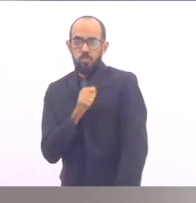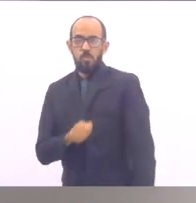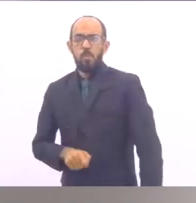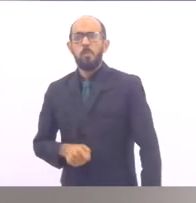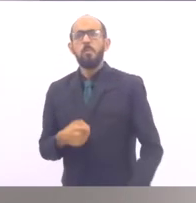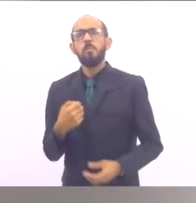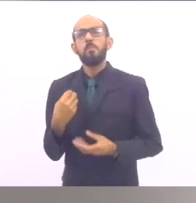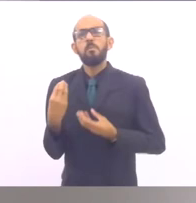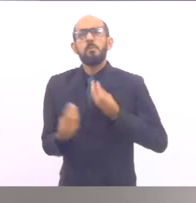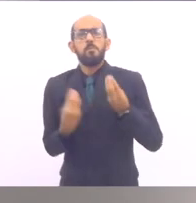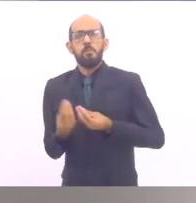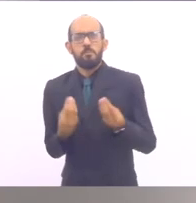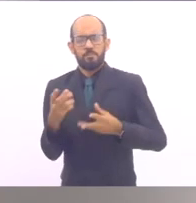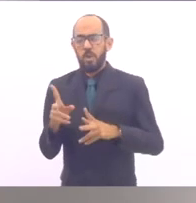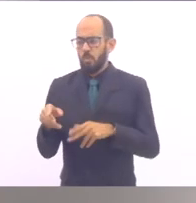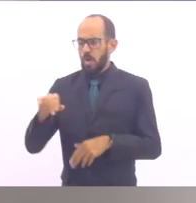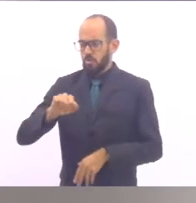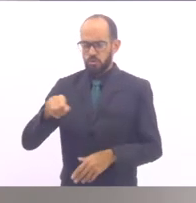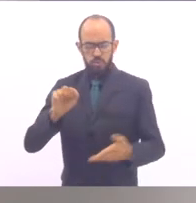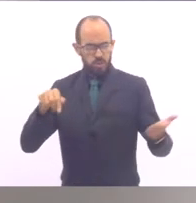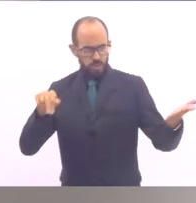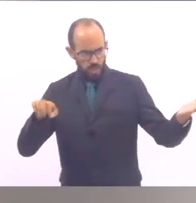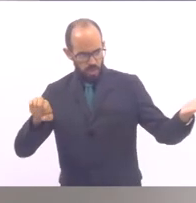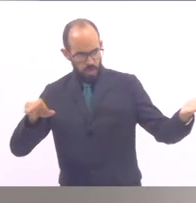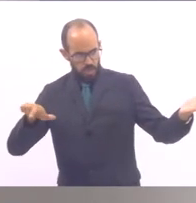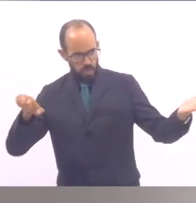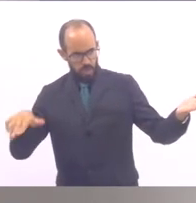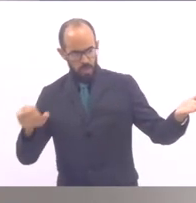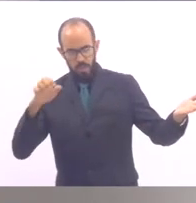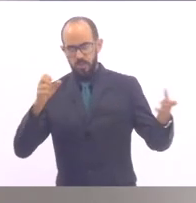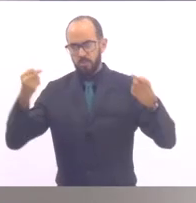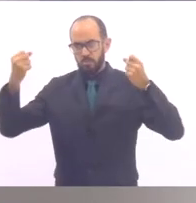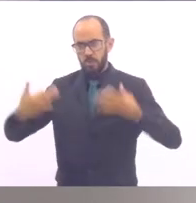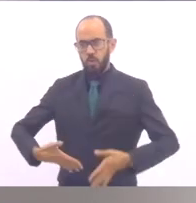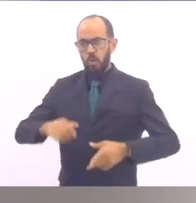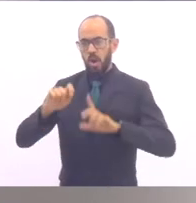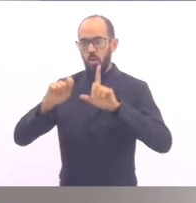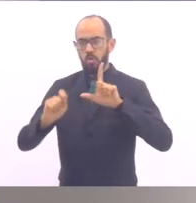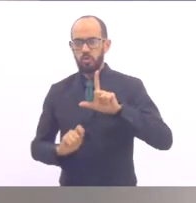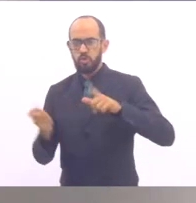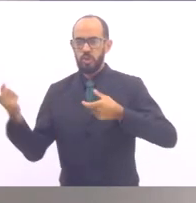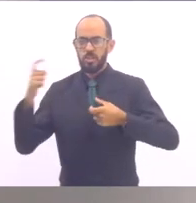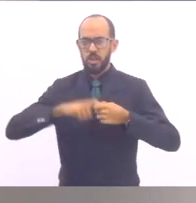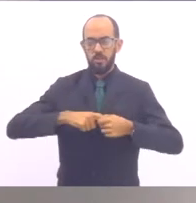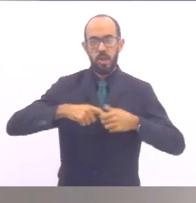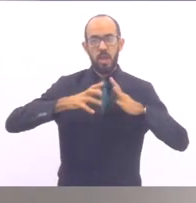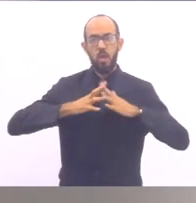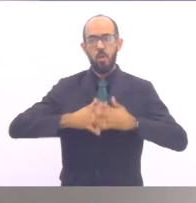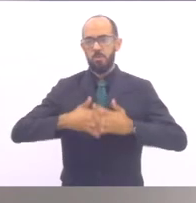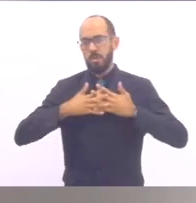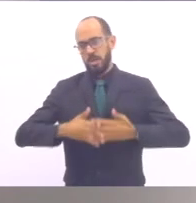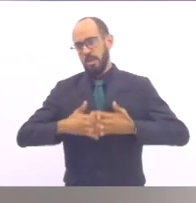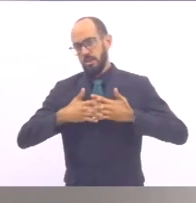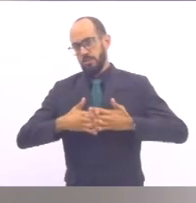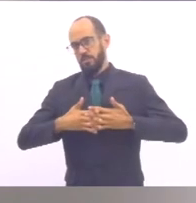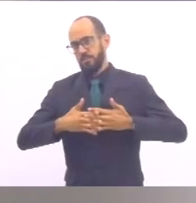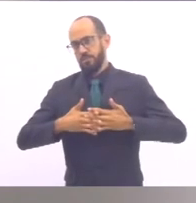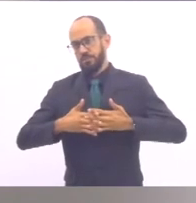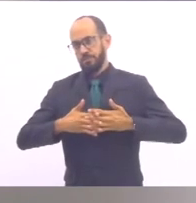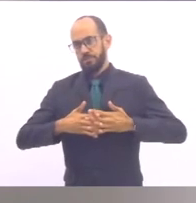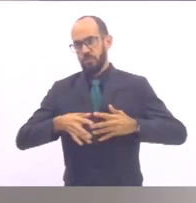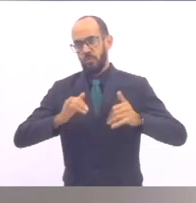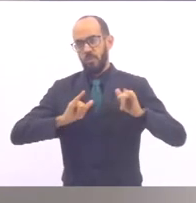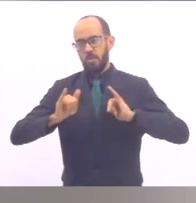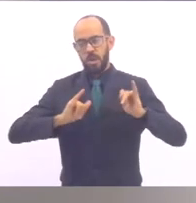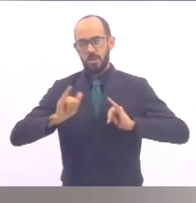Como a Jaqueline bem disse, a logística reversa ela é complexa do ponto de vista de